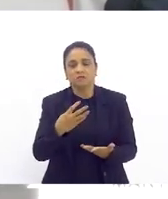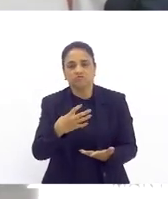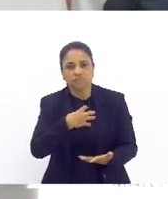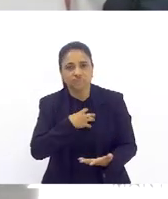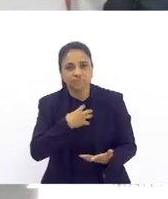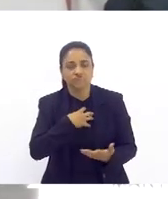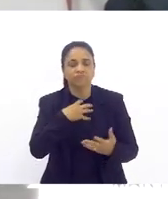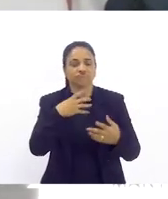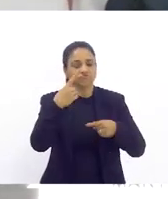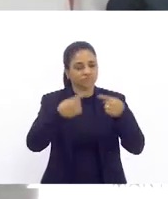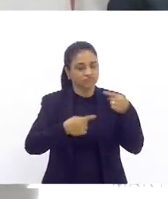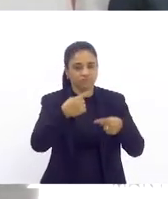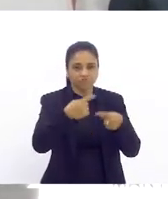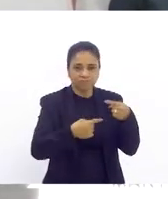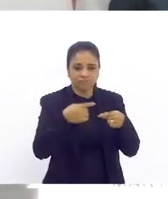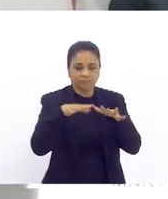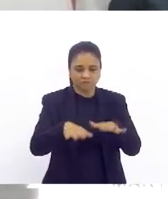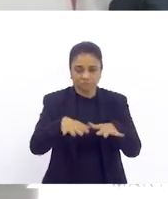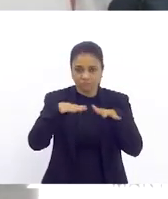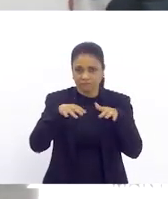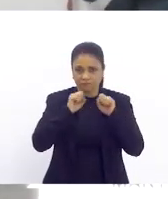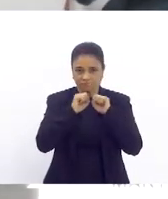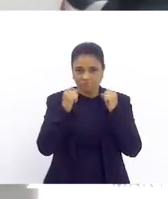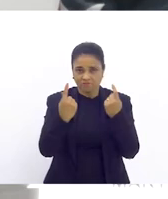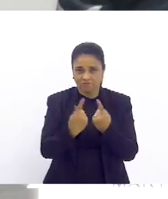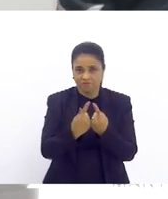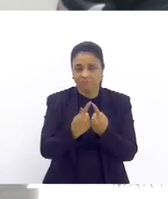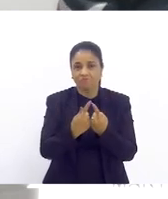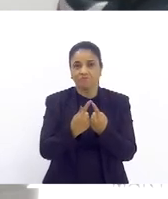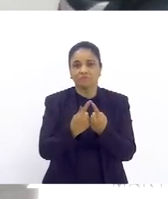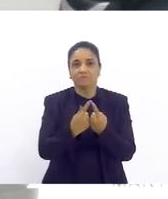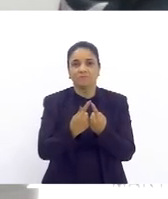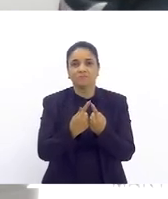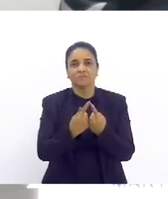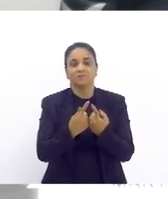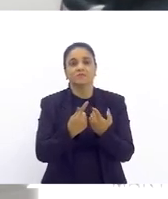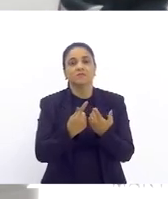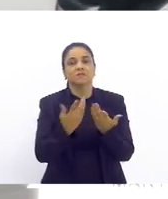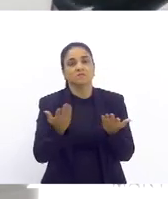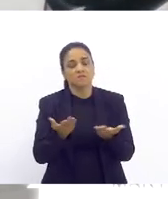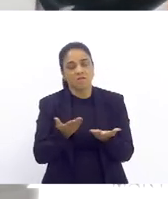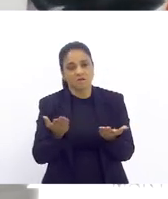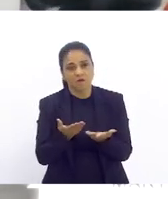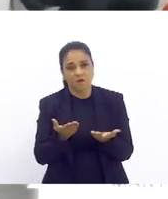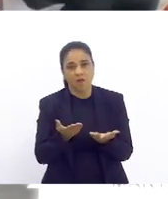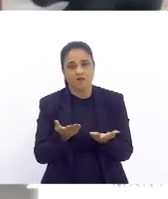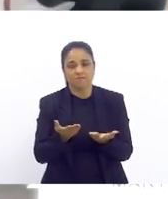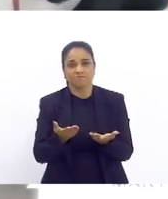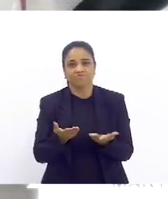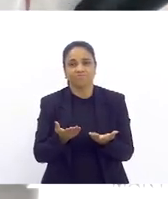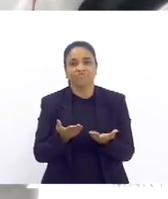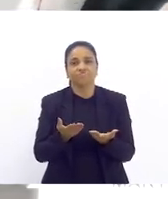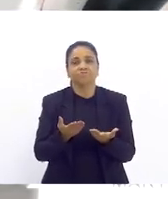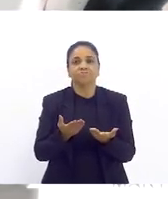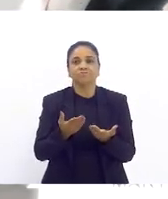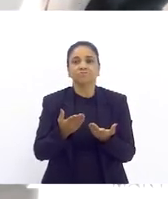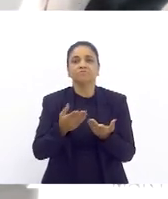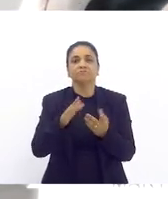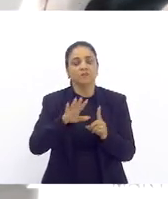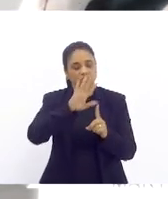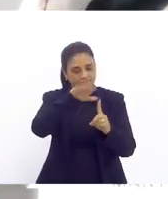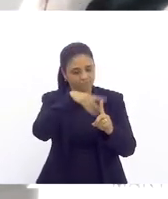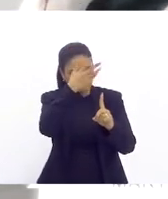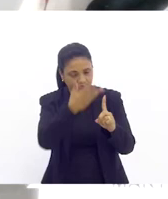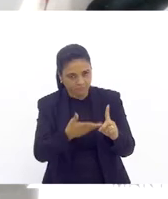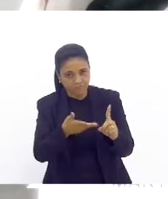com essa casa então fazer esse mérito distinto a vossa senhoria e também